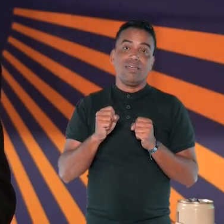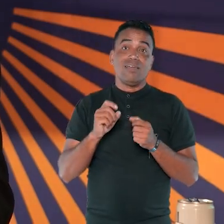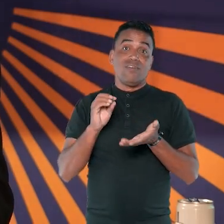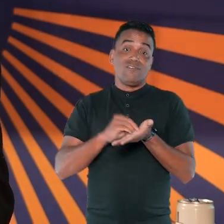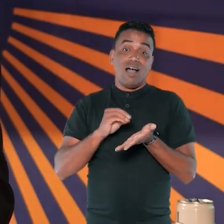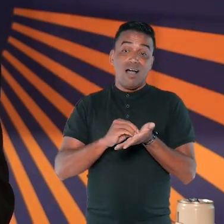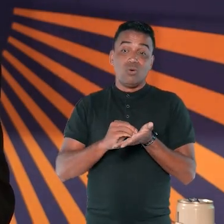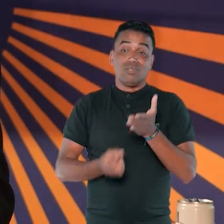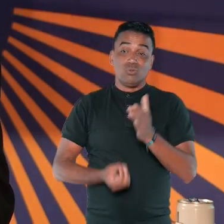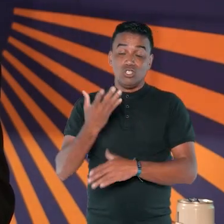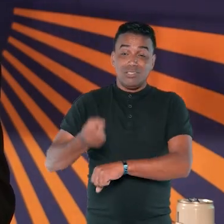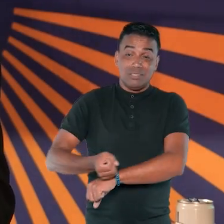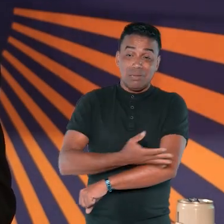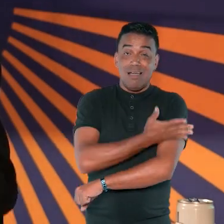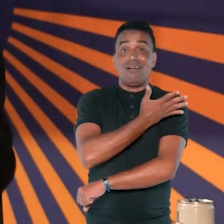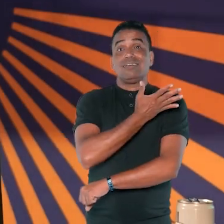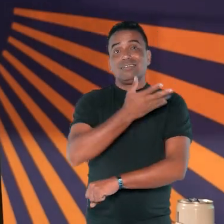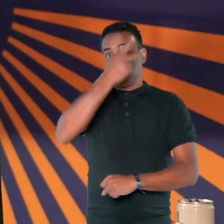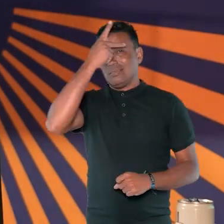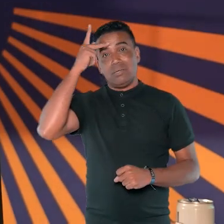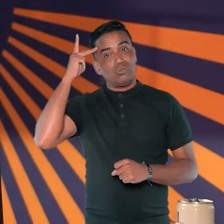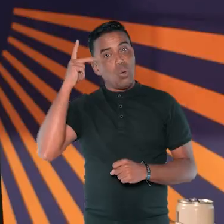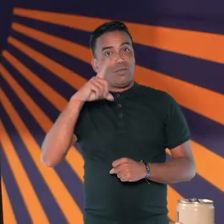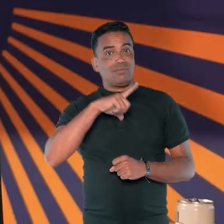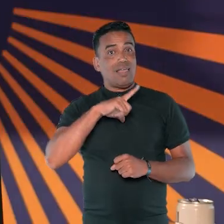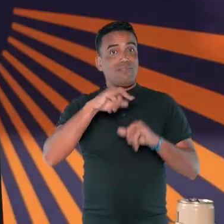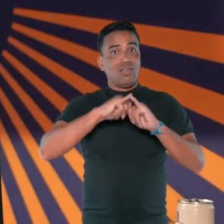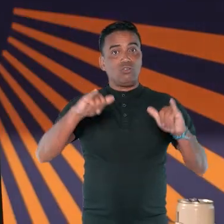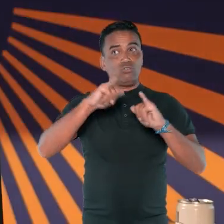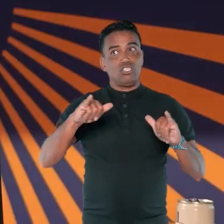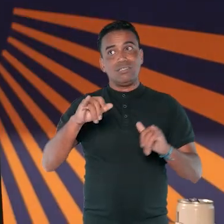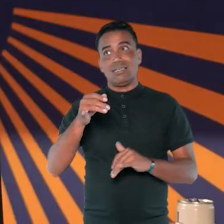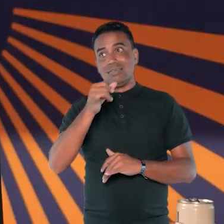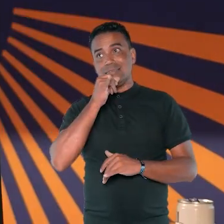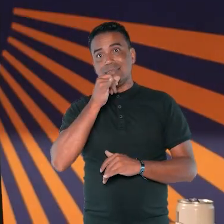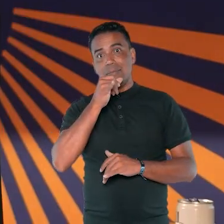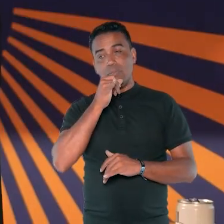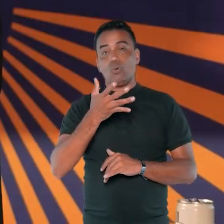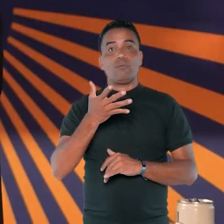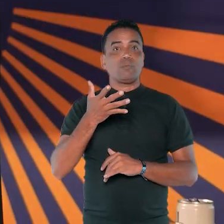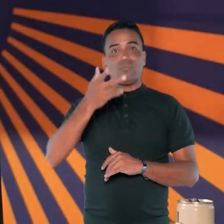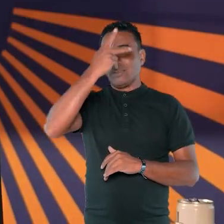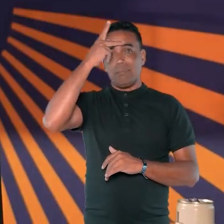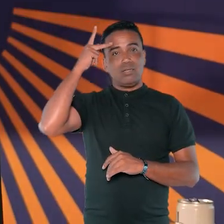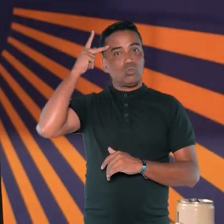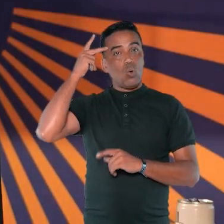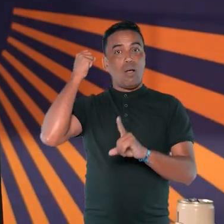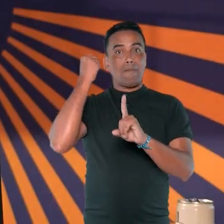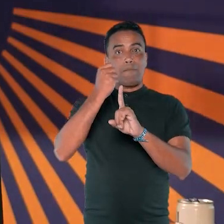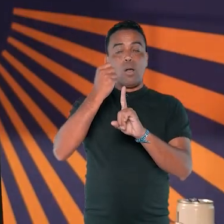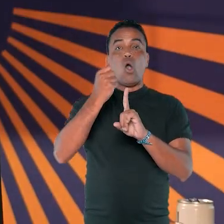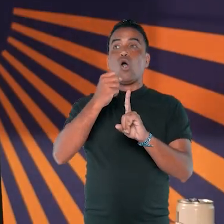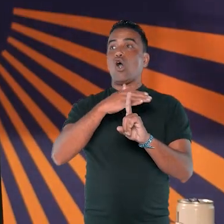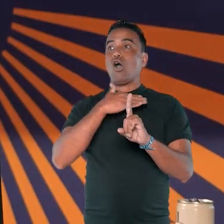muito grande e que haja pessoas que veem notícias sobre a pessoa assassinada ou que dormiu